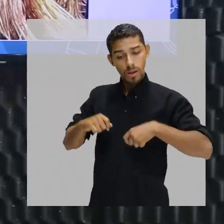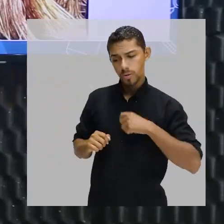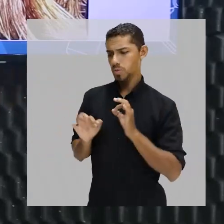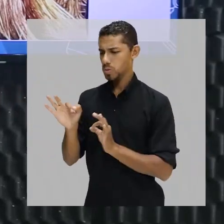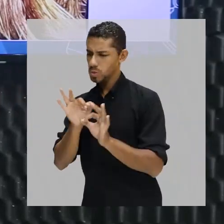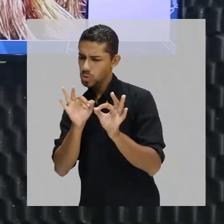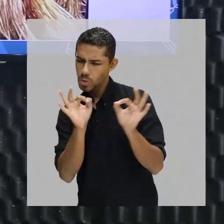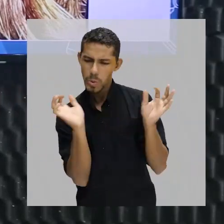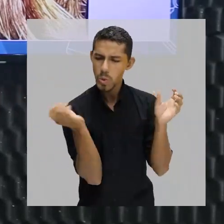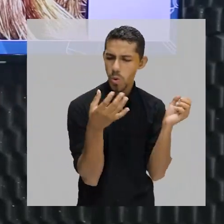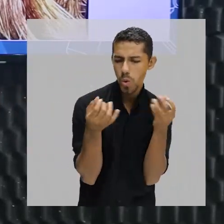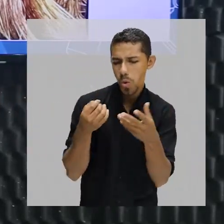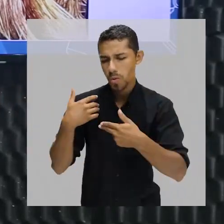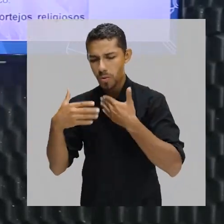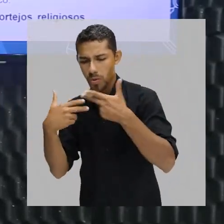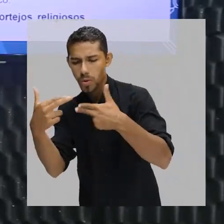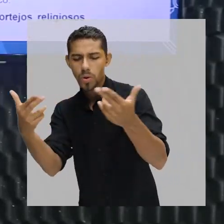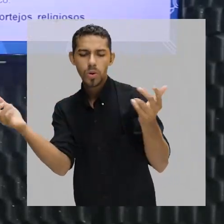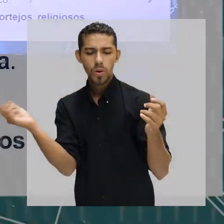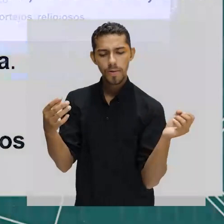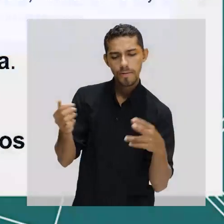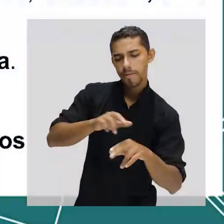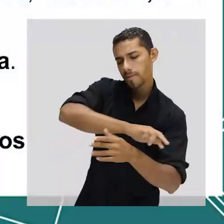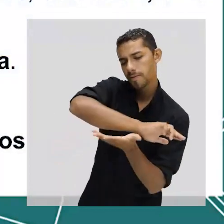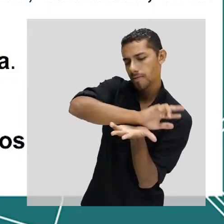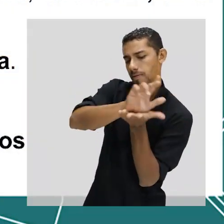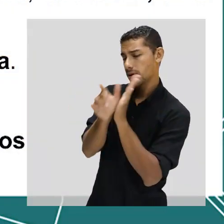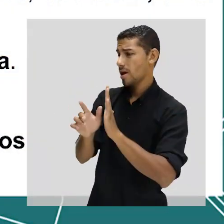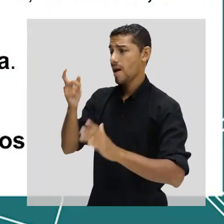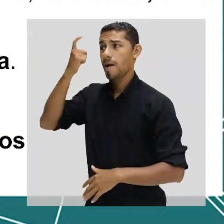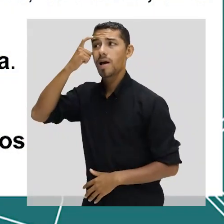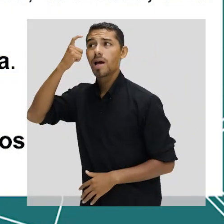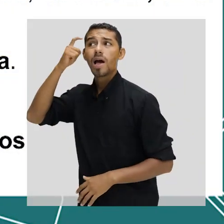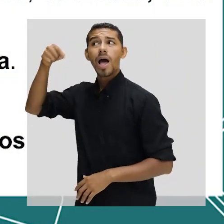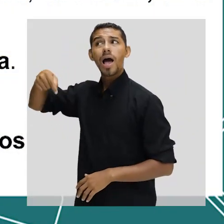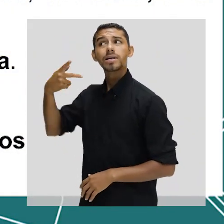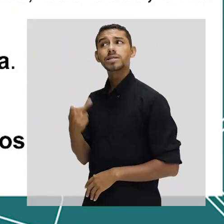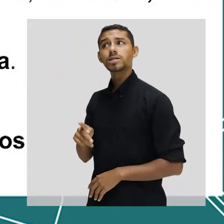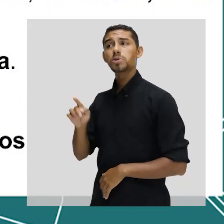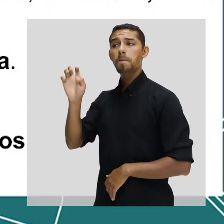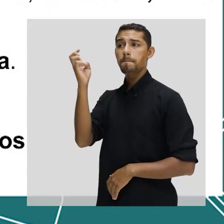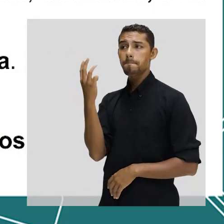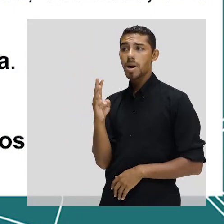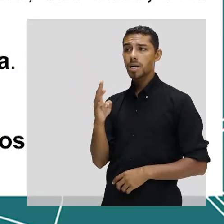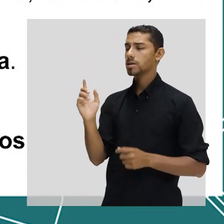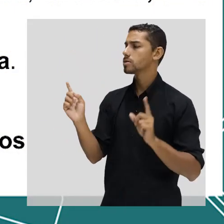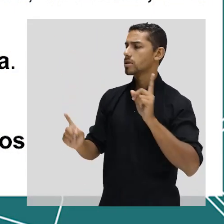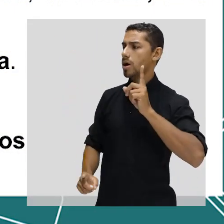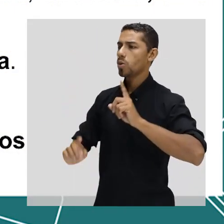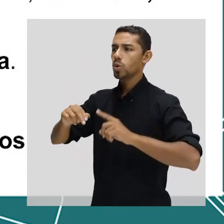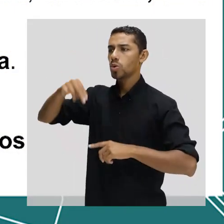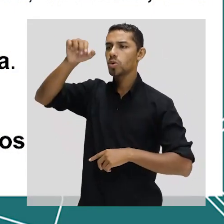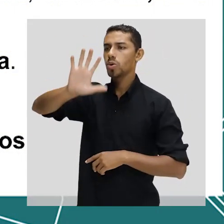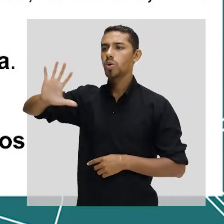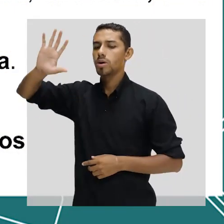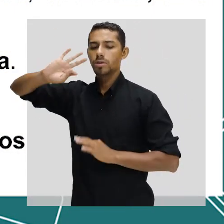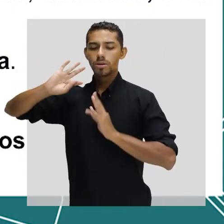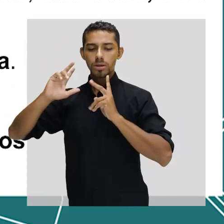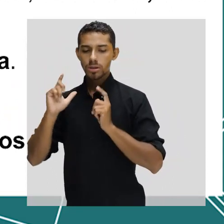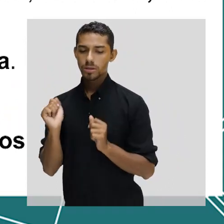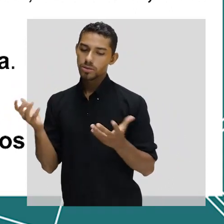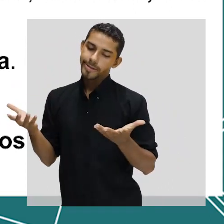criando novas variações. Ah, professor, achei que fosse só aqui no Maranhão. Não, a gente tem variações, inclusive na região Nordeste inteira. E é óbvio,